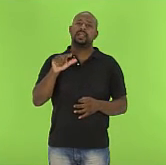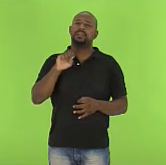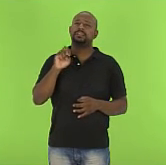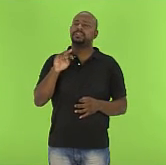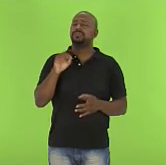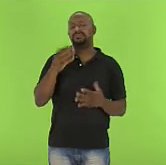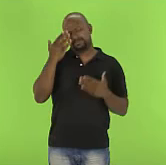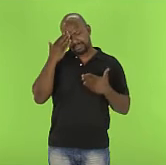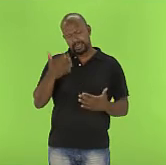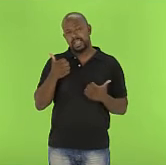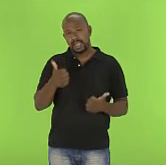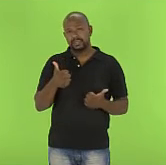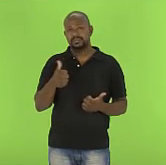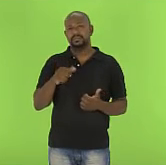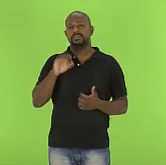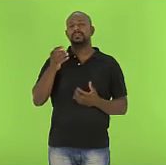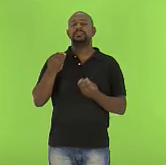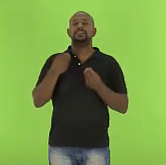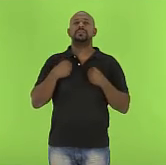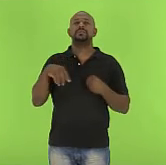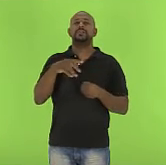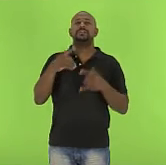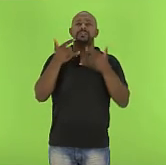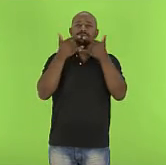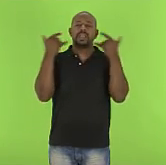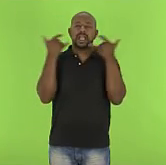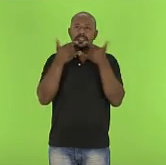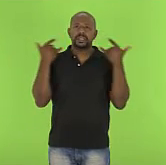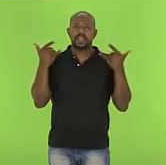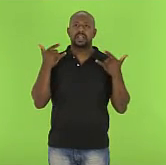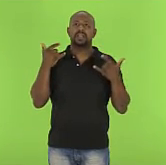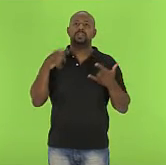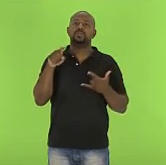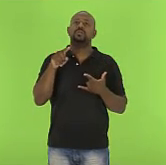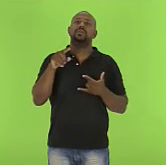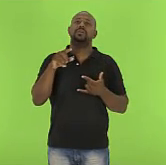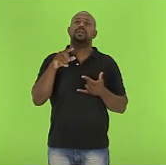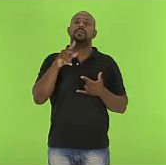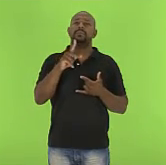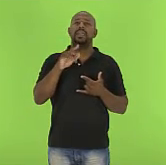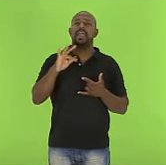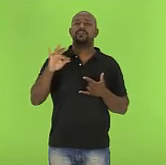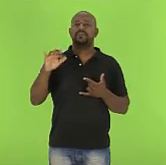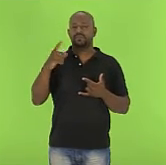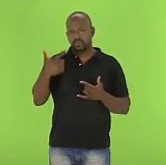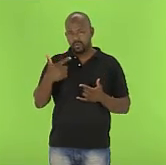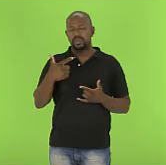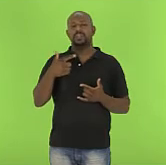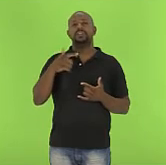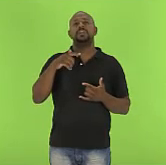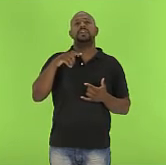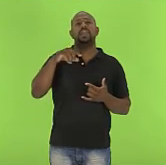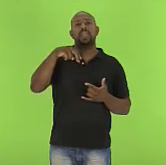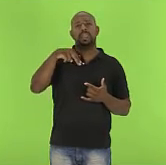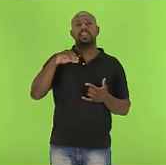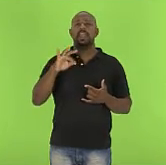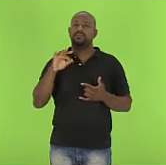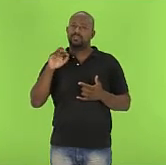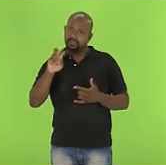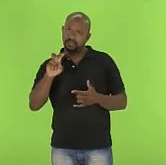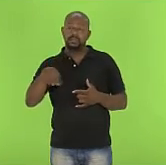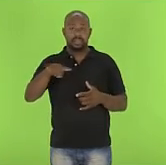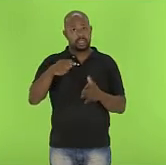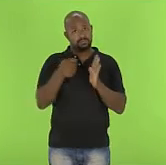muito obrigado. Muito obrigado, Isabela. A Isabela cedeu para a gente máscaras do tipo PFF2, N95, que é a